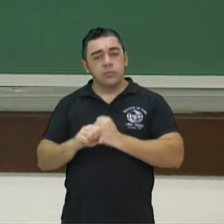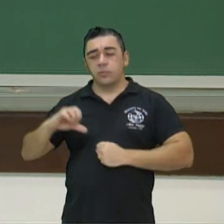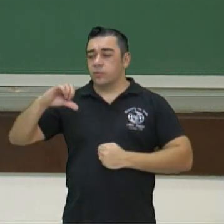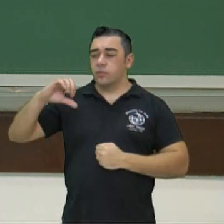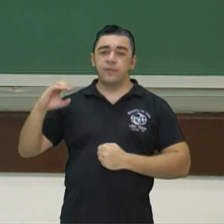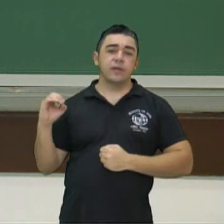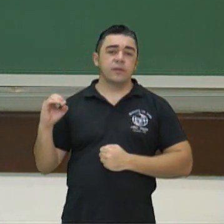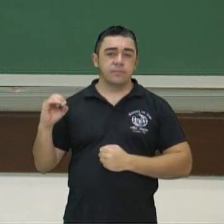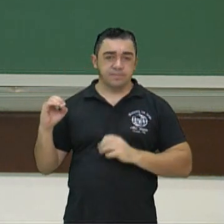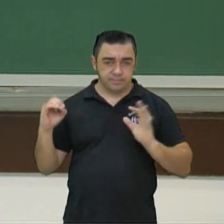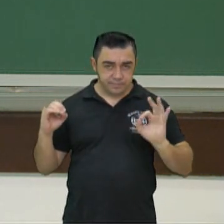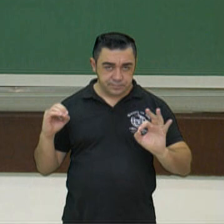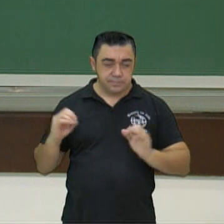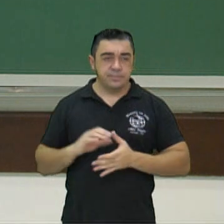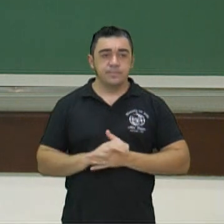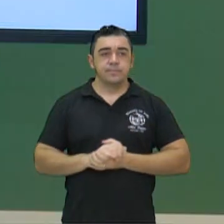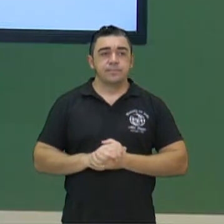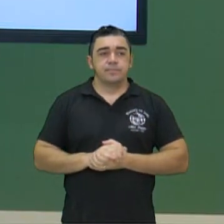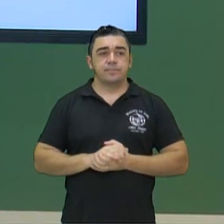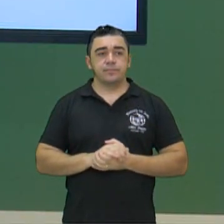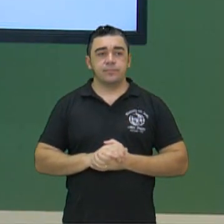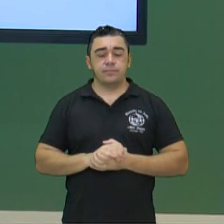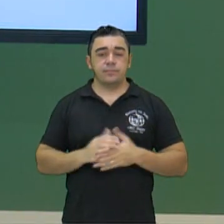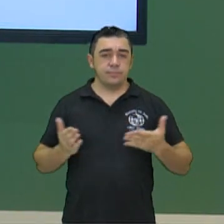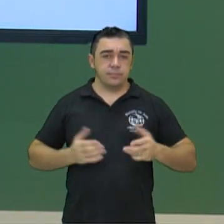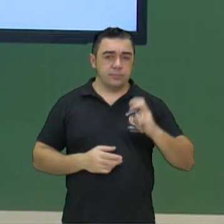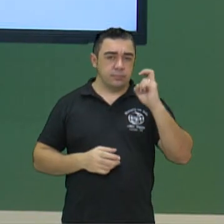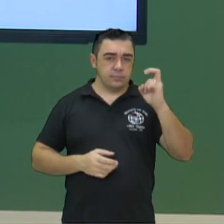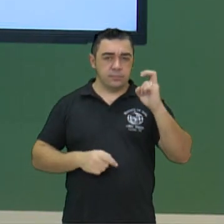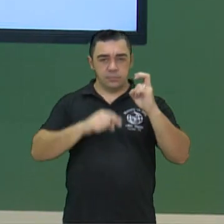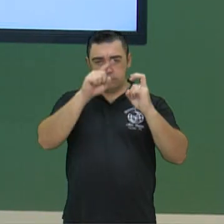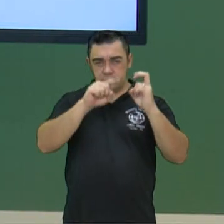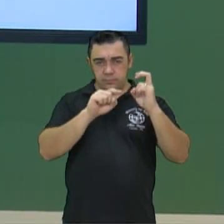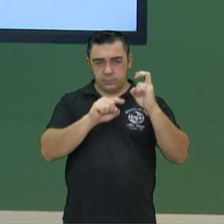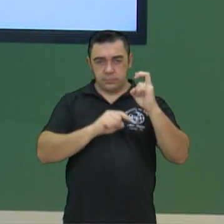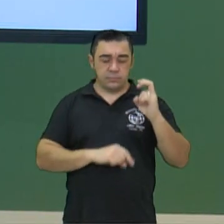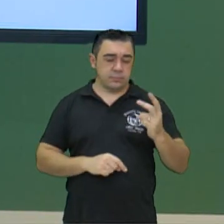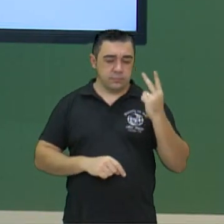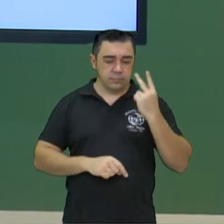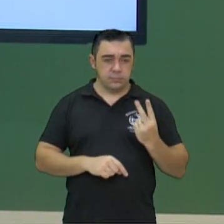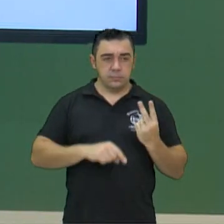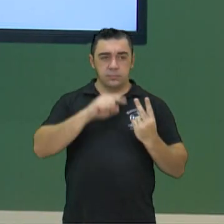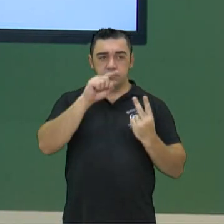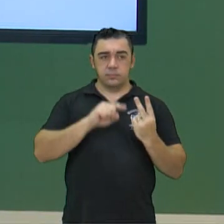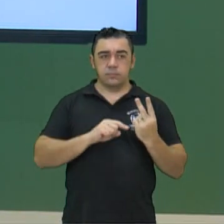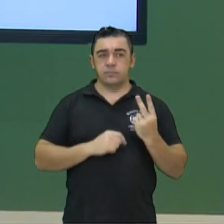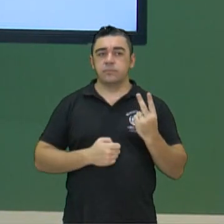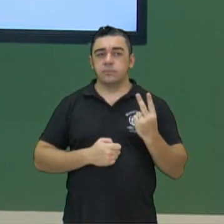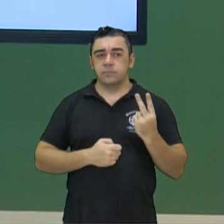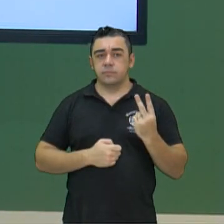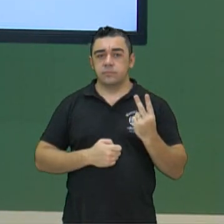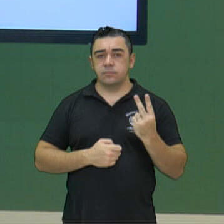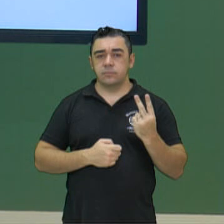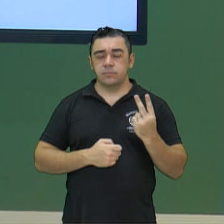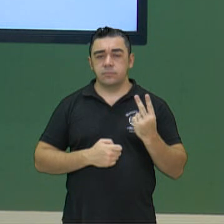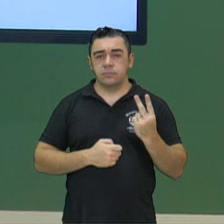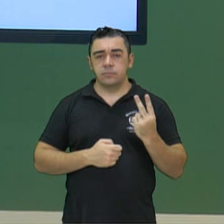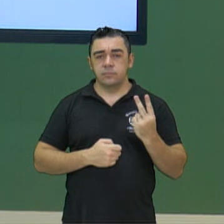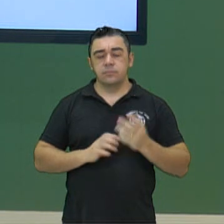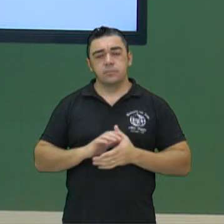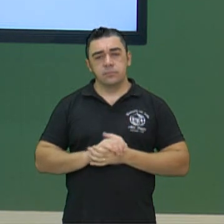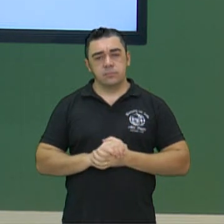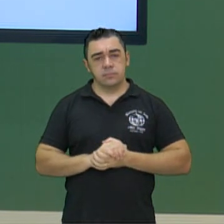a 90. E agora, como que eu faço para me resolver 5 fatorial